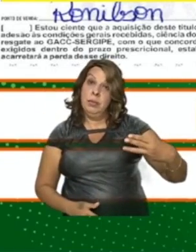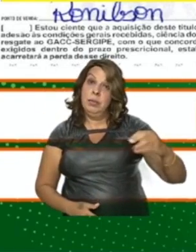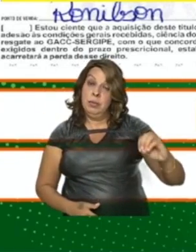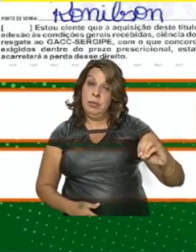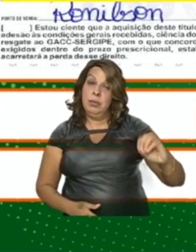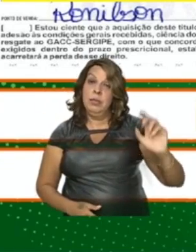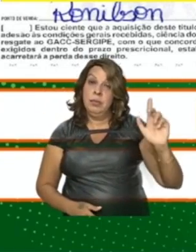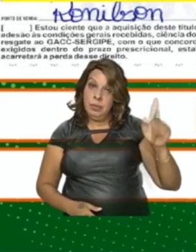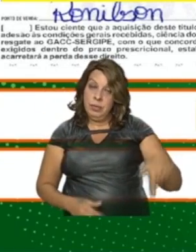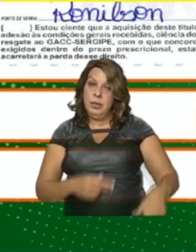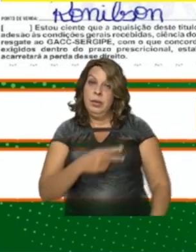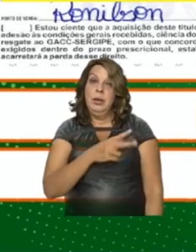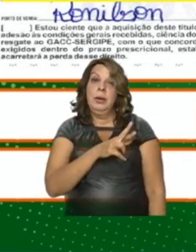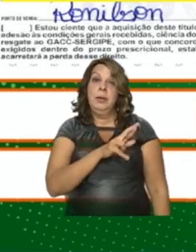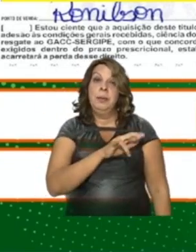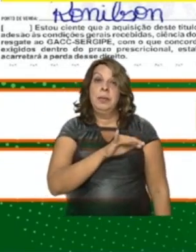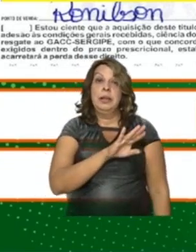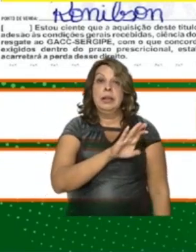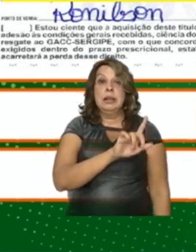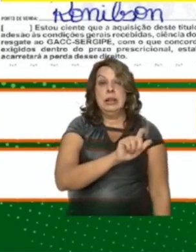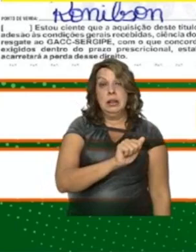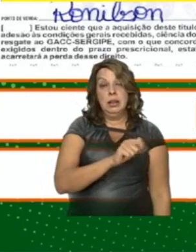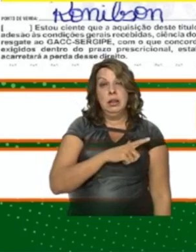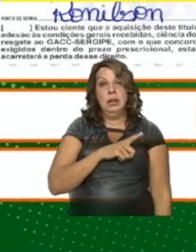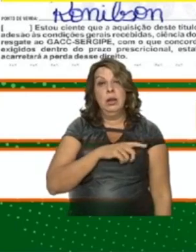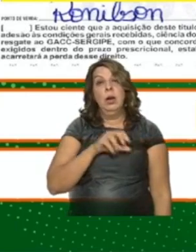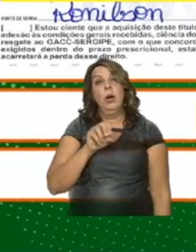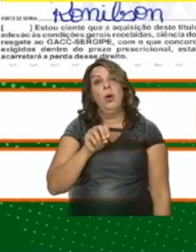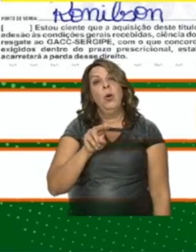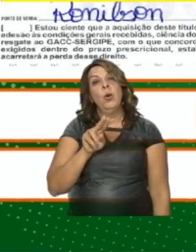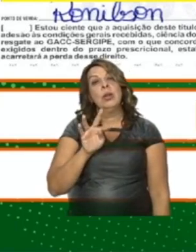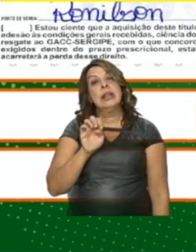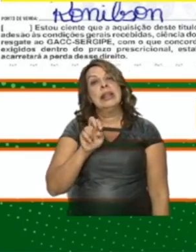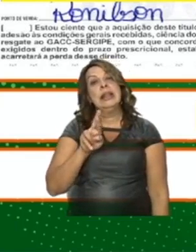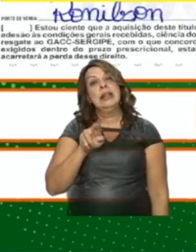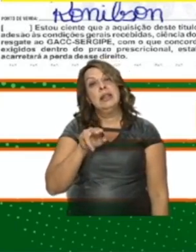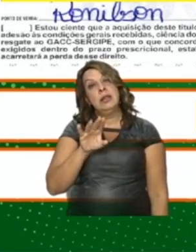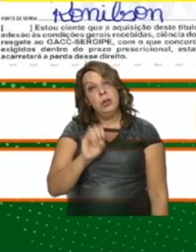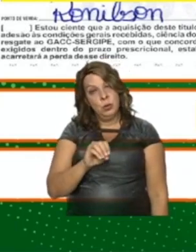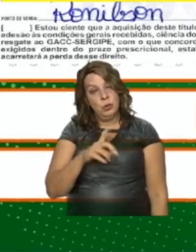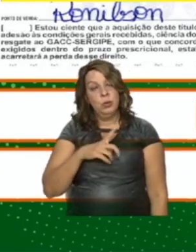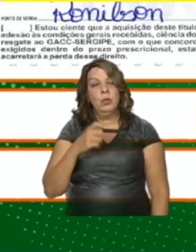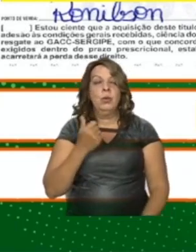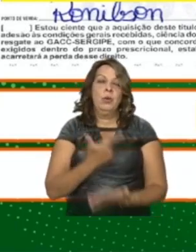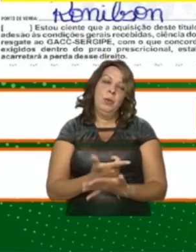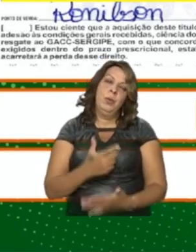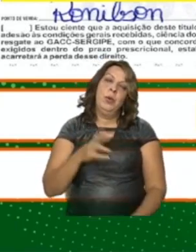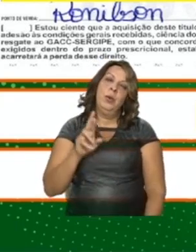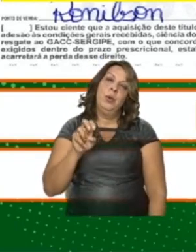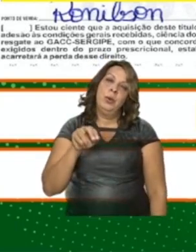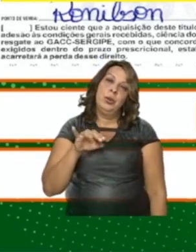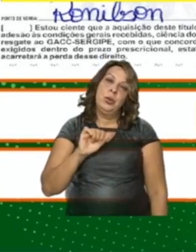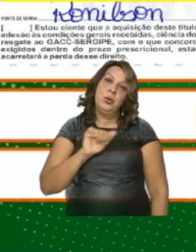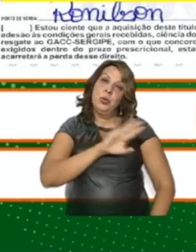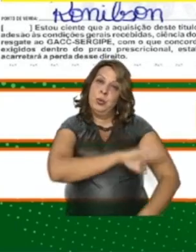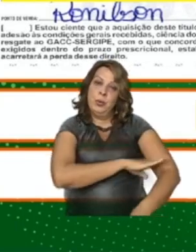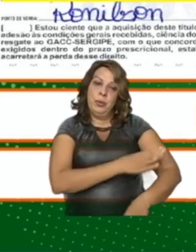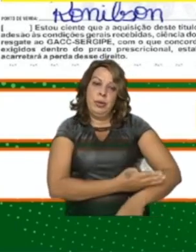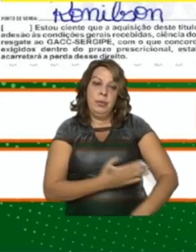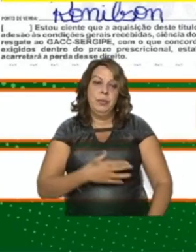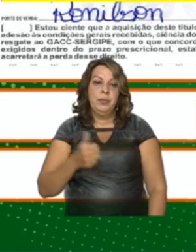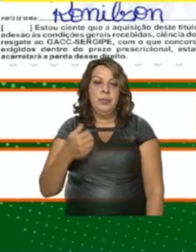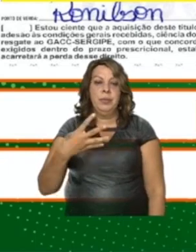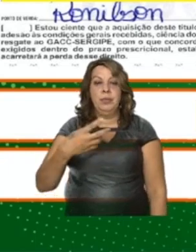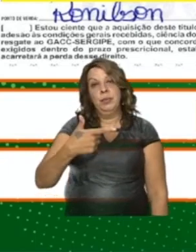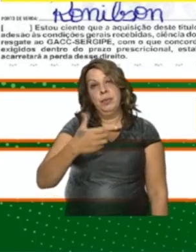104030, Priscila Santos Martins, Oiteirinho, Cedro de São João, adquiriu com Ronilson da Regional Propriá. E olha aqui o título,